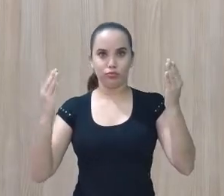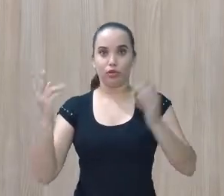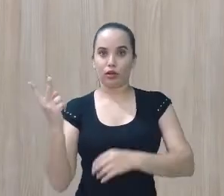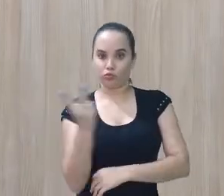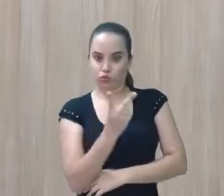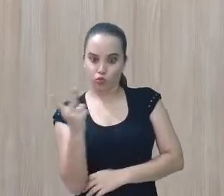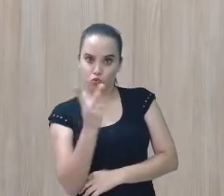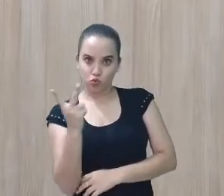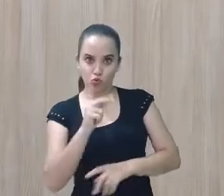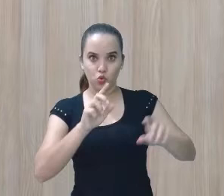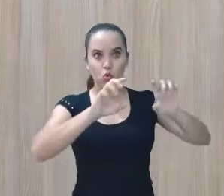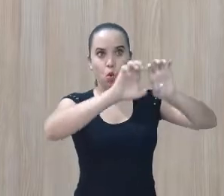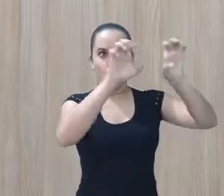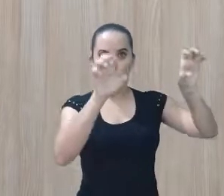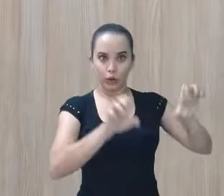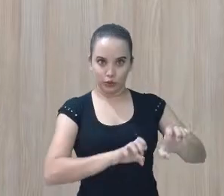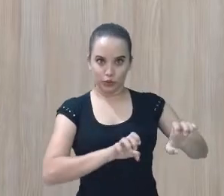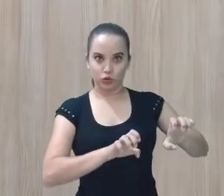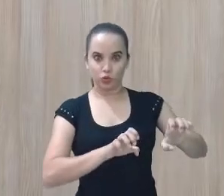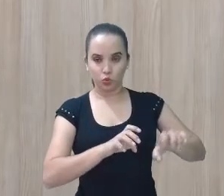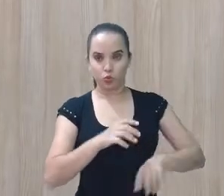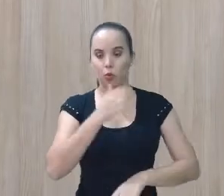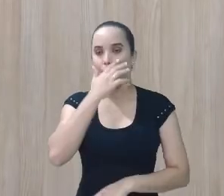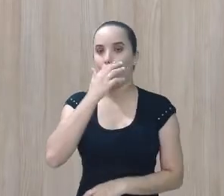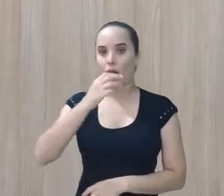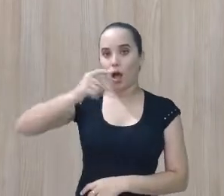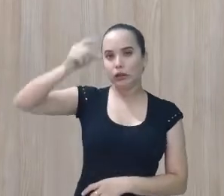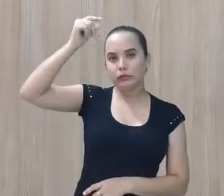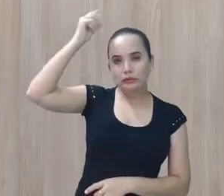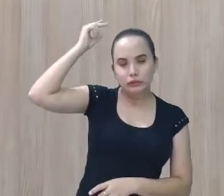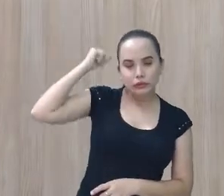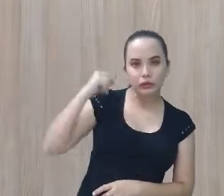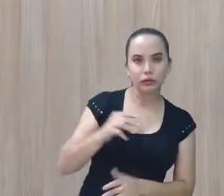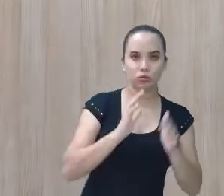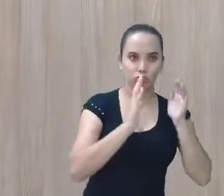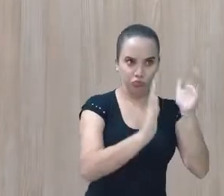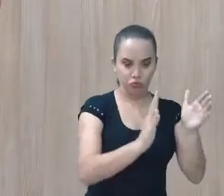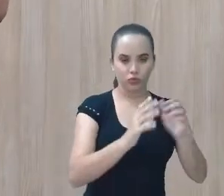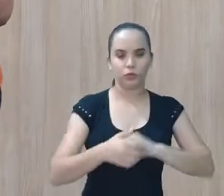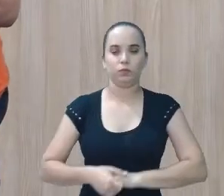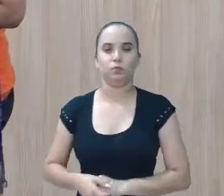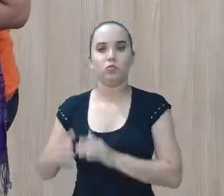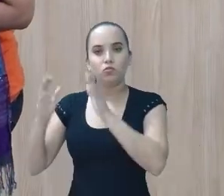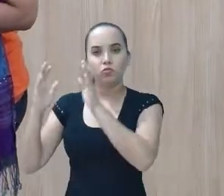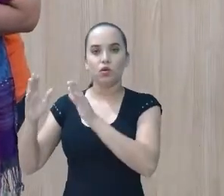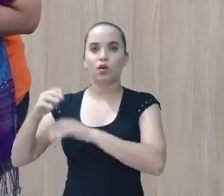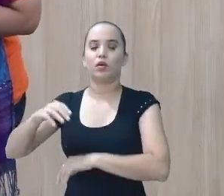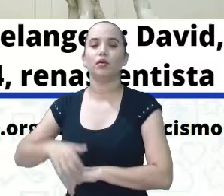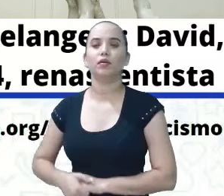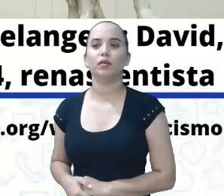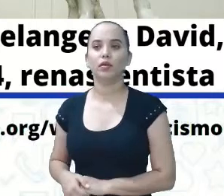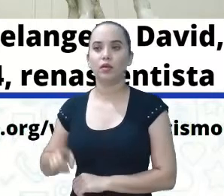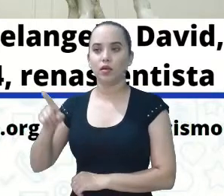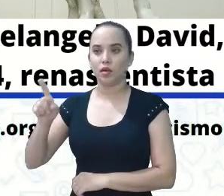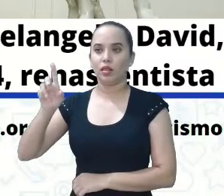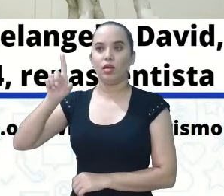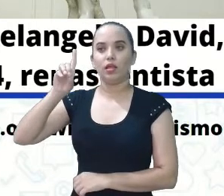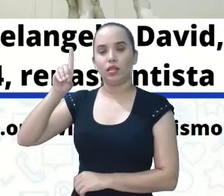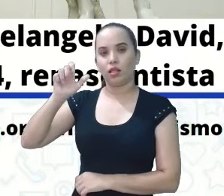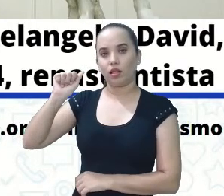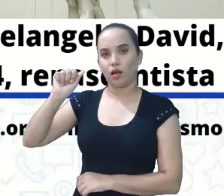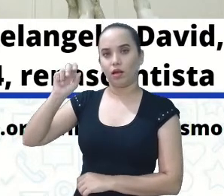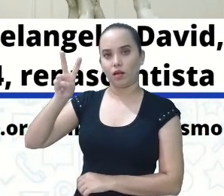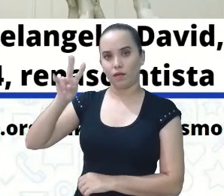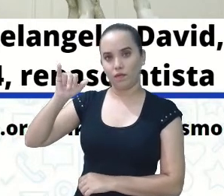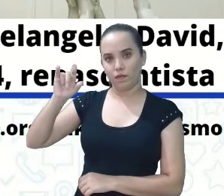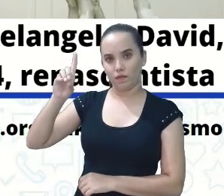escultura da antiguidade clássica e uma escultura que é o Michelangelo de Davi,